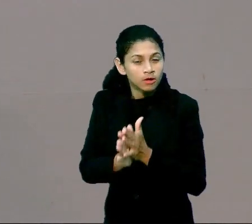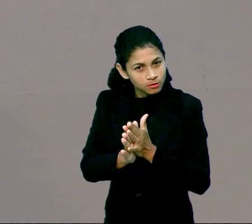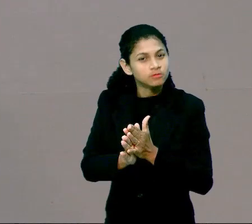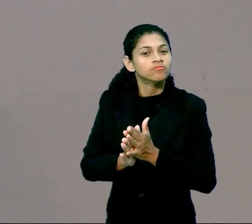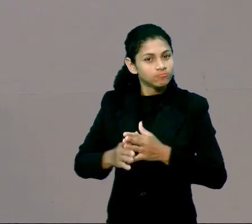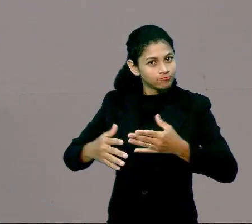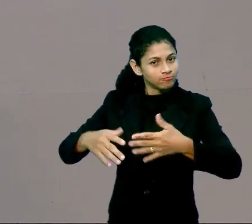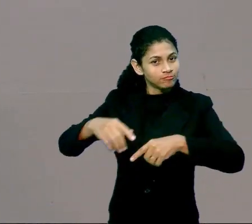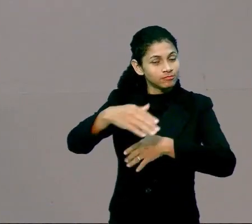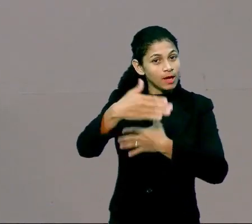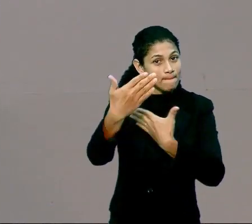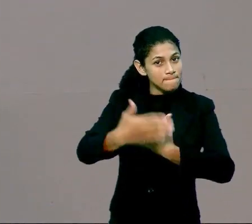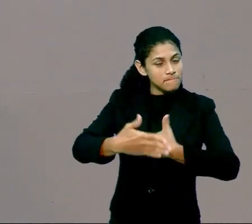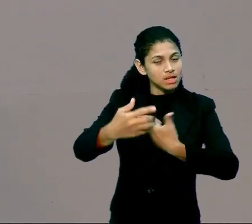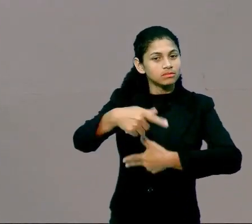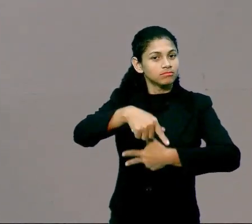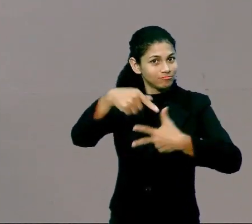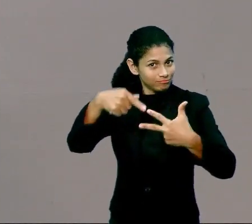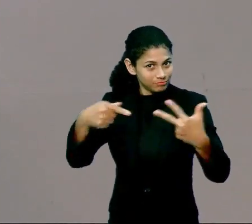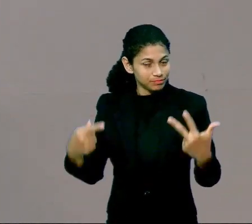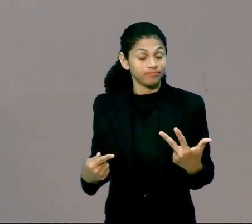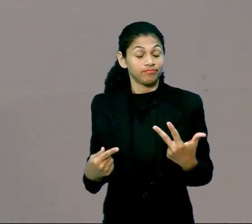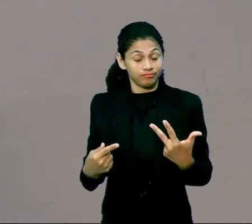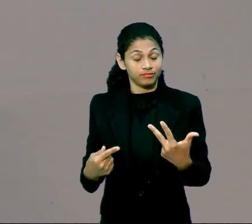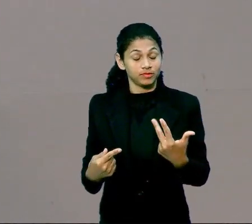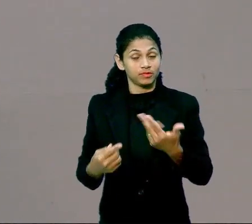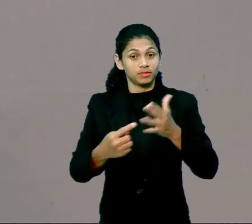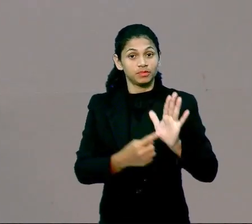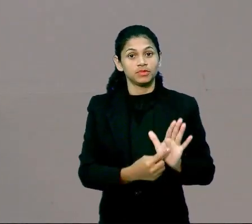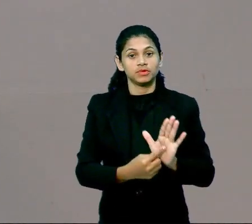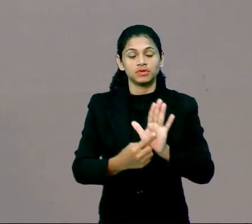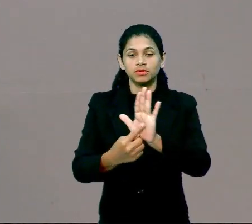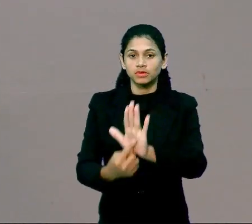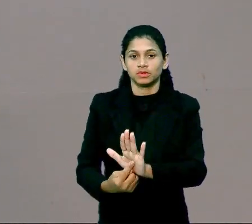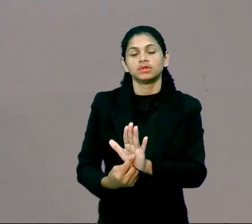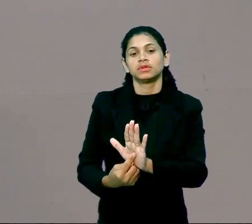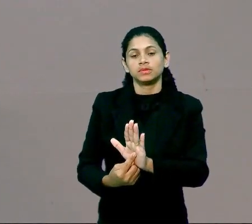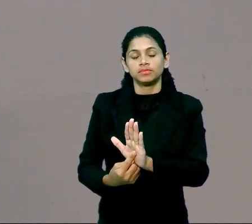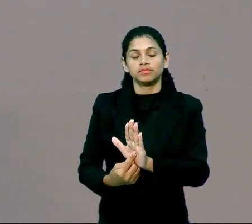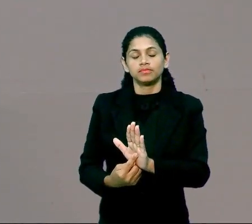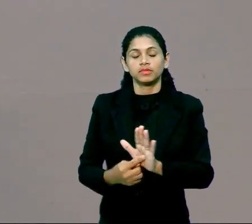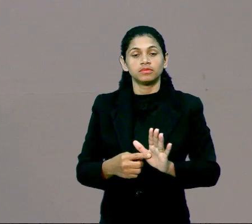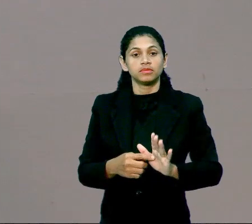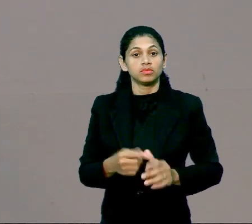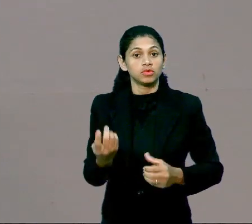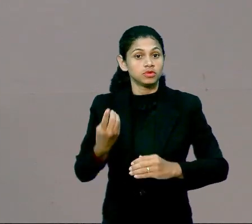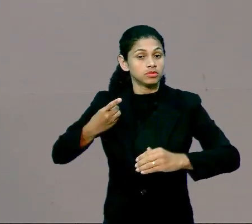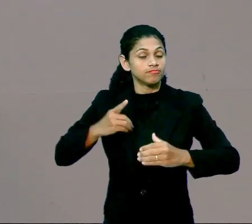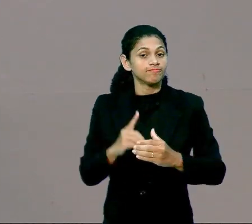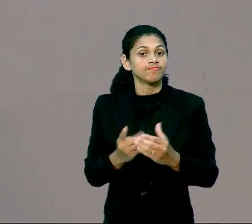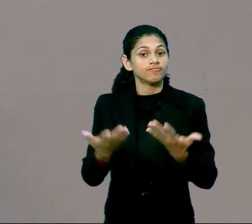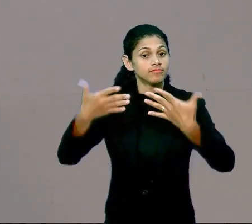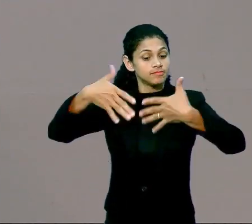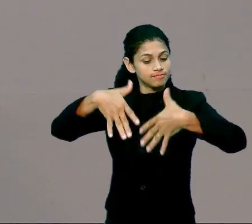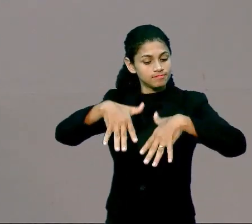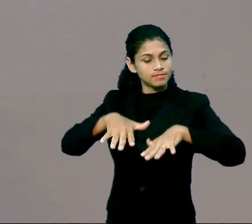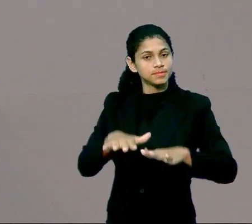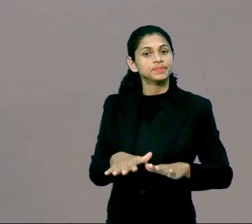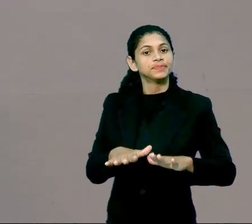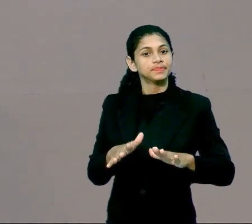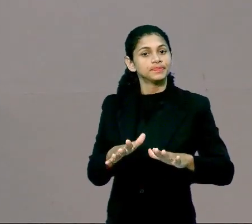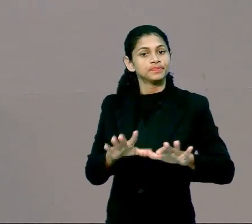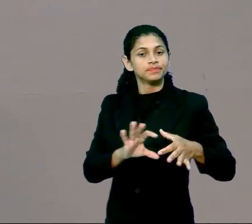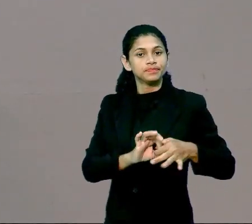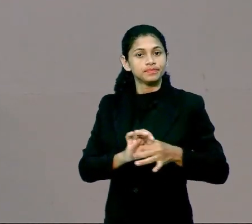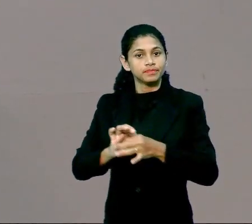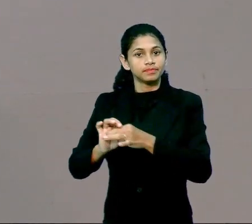a gente vai abordar o aspecto do quê? Da problemática que a gente pode inserir o contexto da dança, quais são as abordagens que a gente pode utilizar e